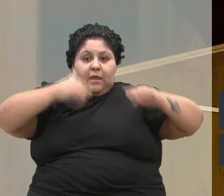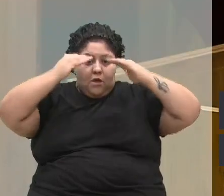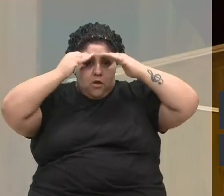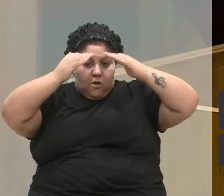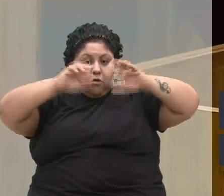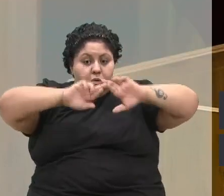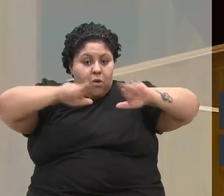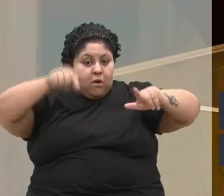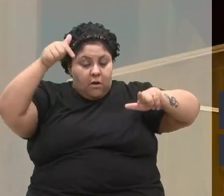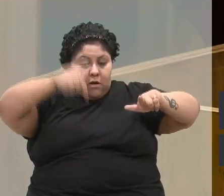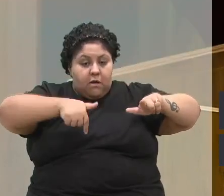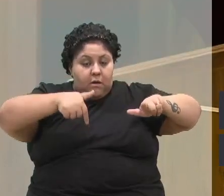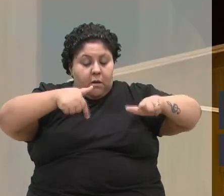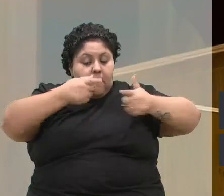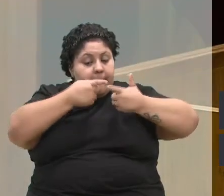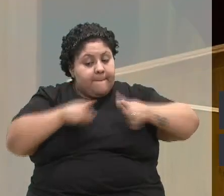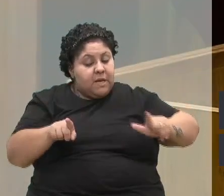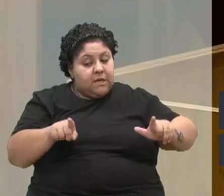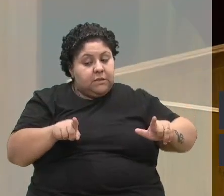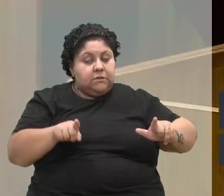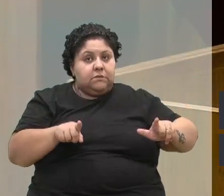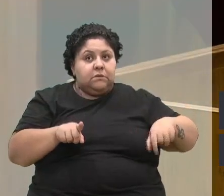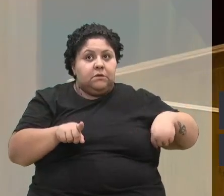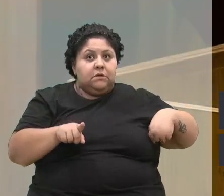o diferente, mas